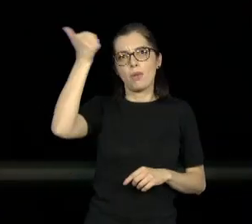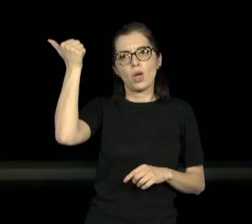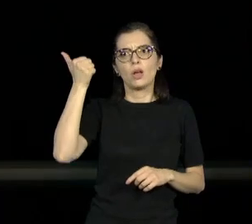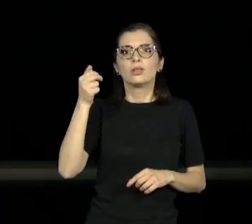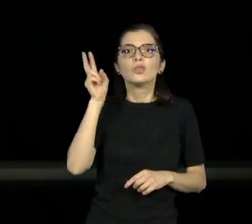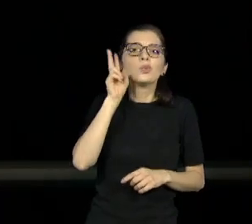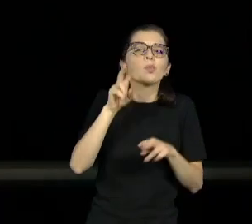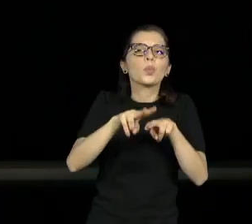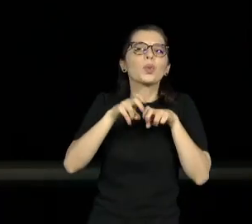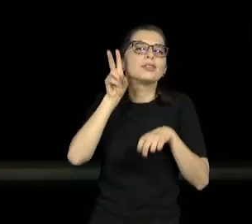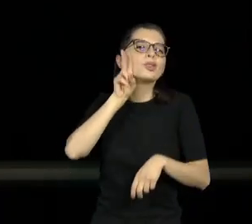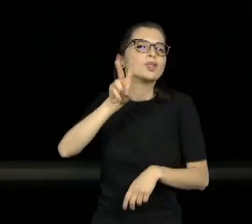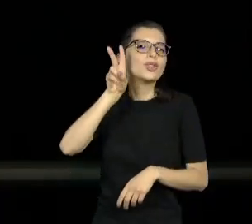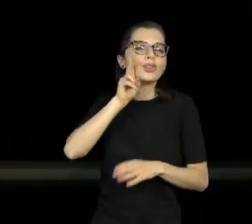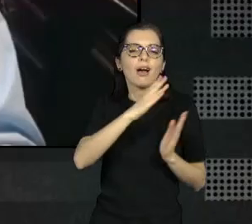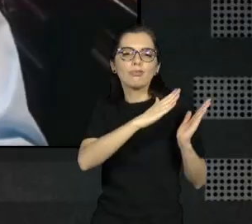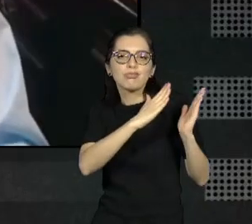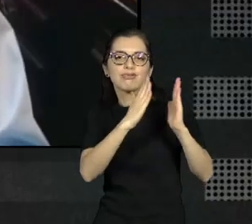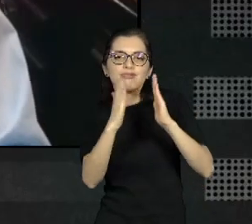de diversas